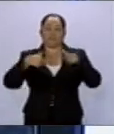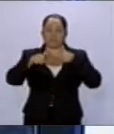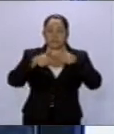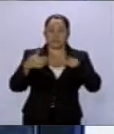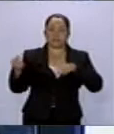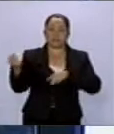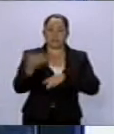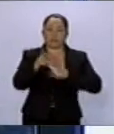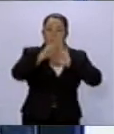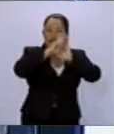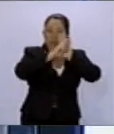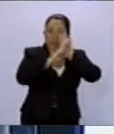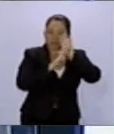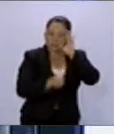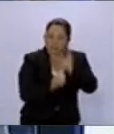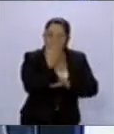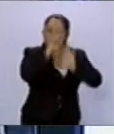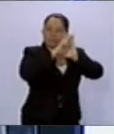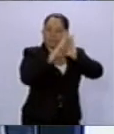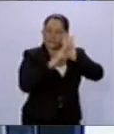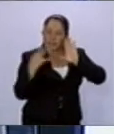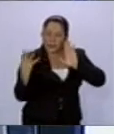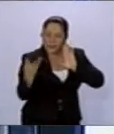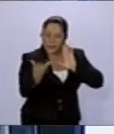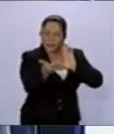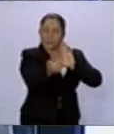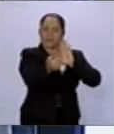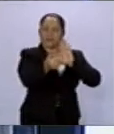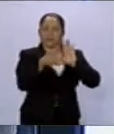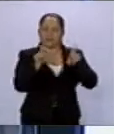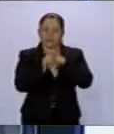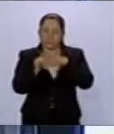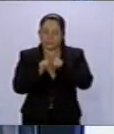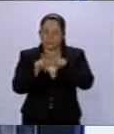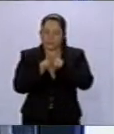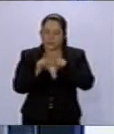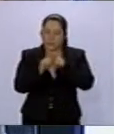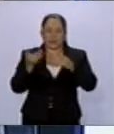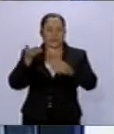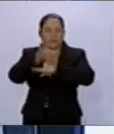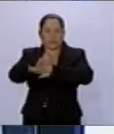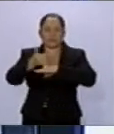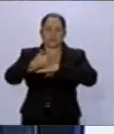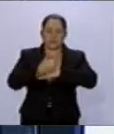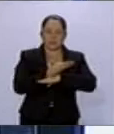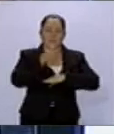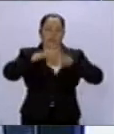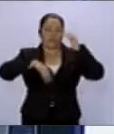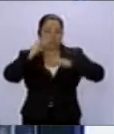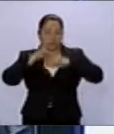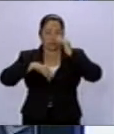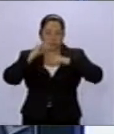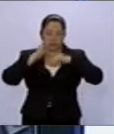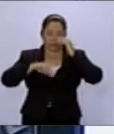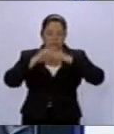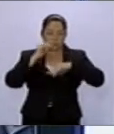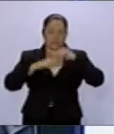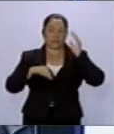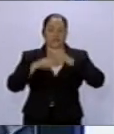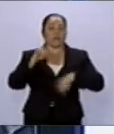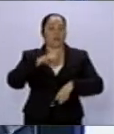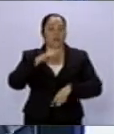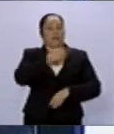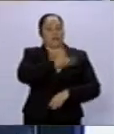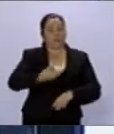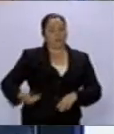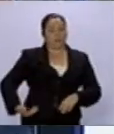regulamentar também um acesso e a qualidade e o componente de processual da formação desses profissionais está sendo estabelecido pelo